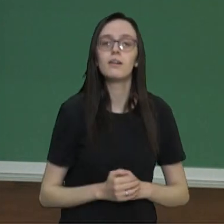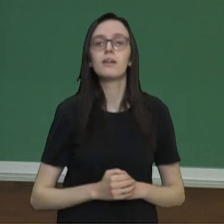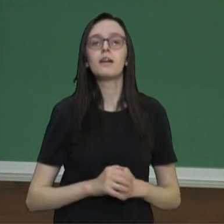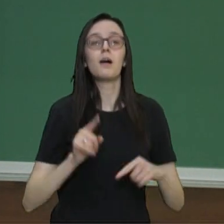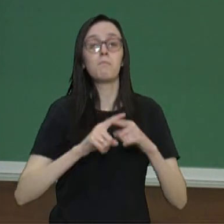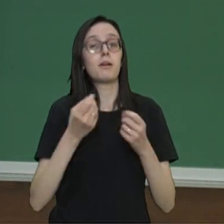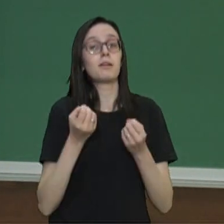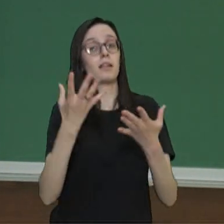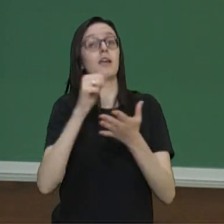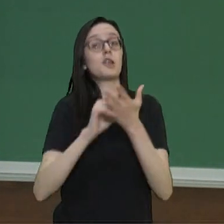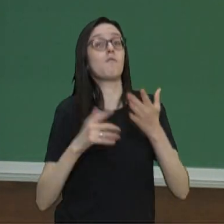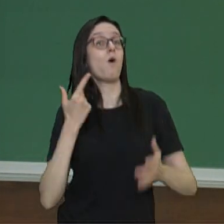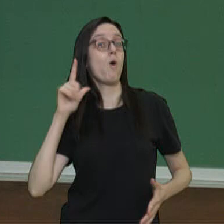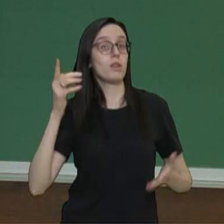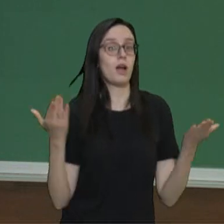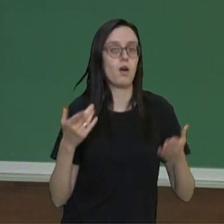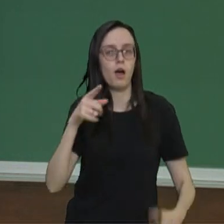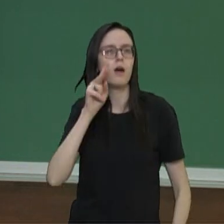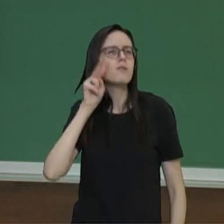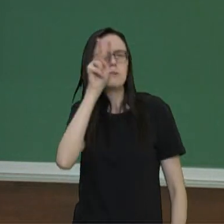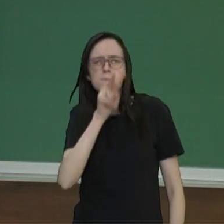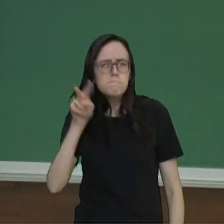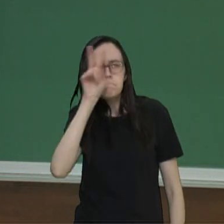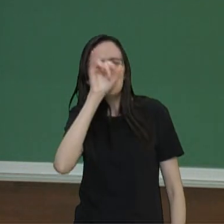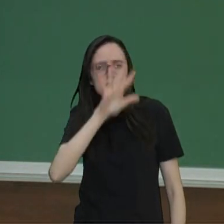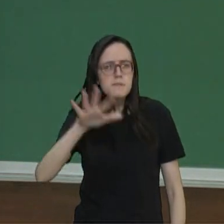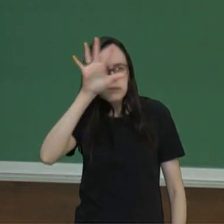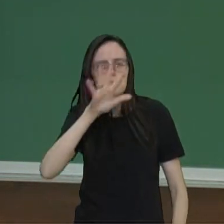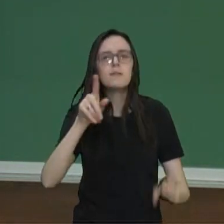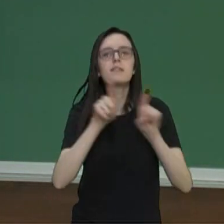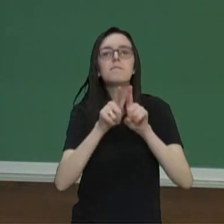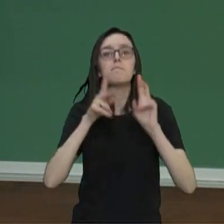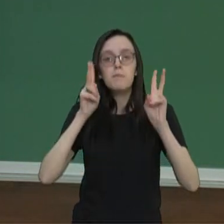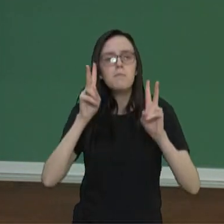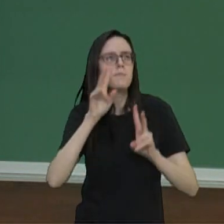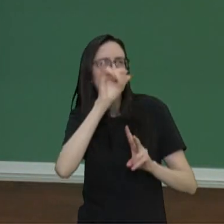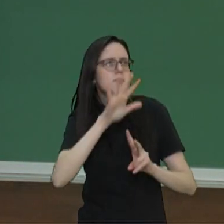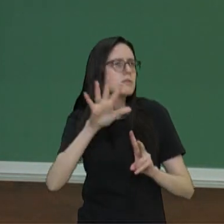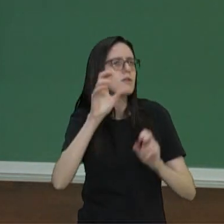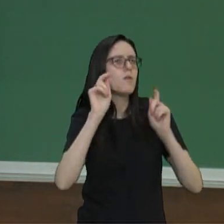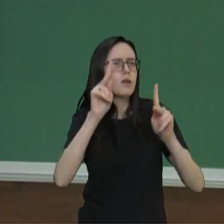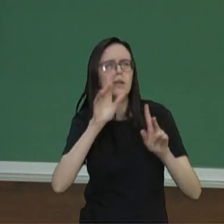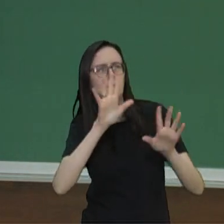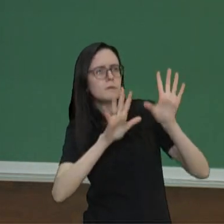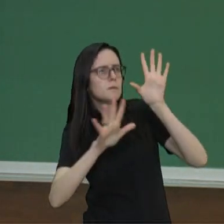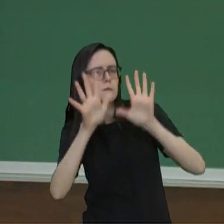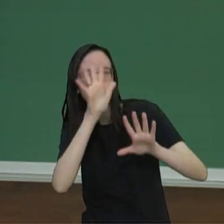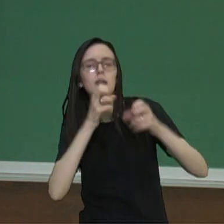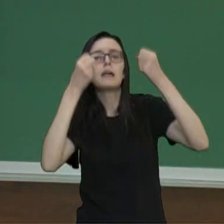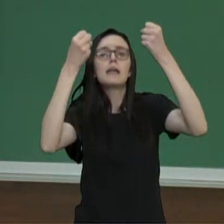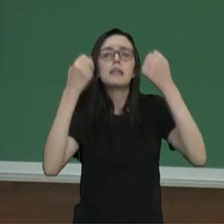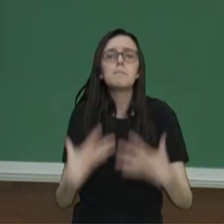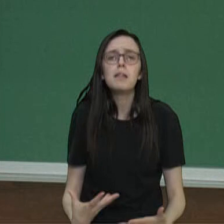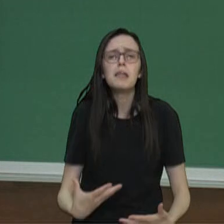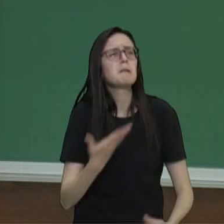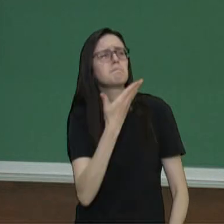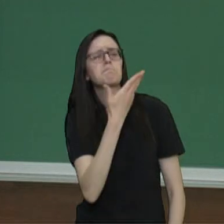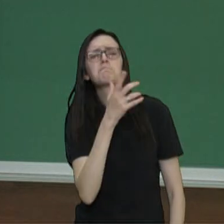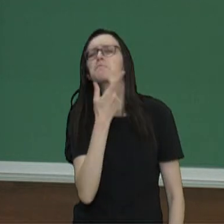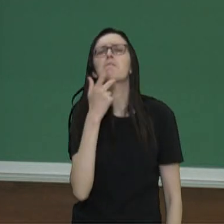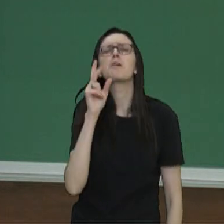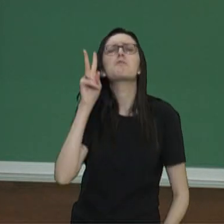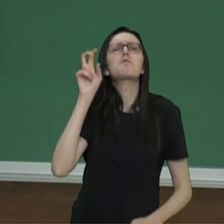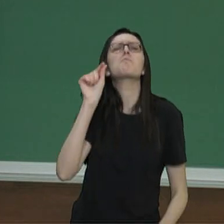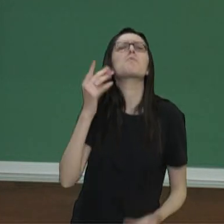uma tarefa para você fazer. Dá uma boa olhada nessa imagem e, a partir dos elementos dessa imagem, explique a que fato ela está